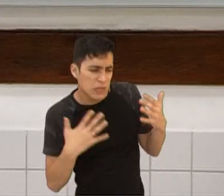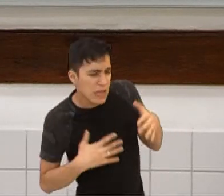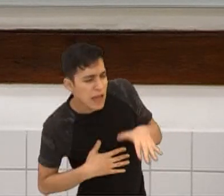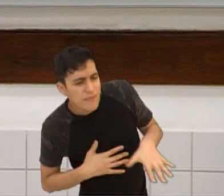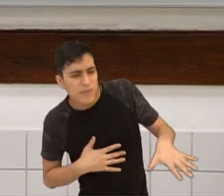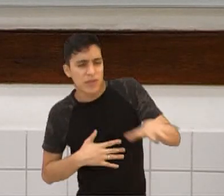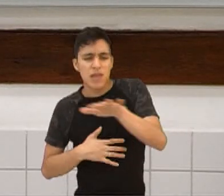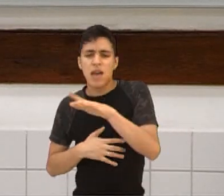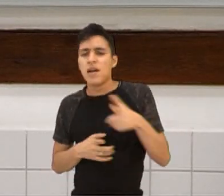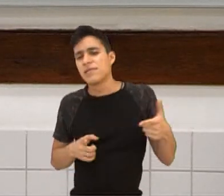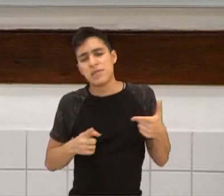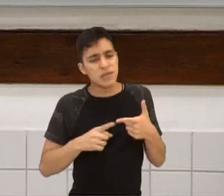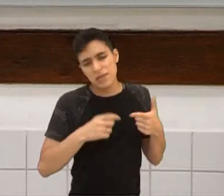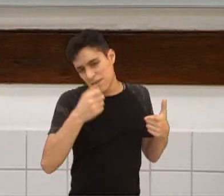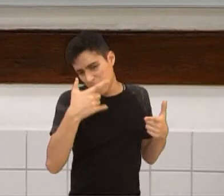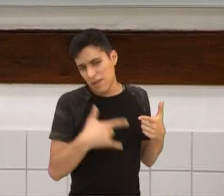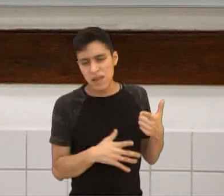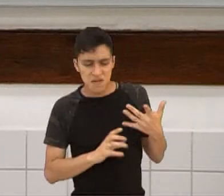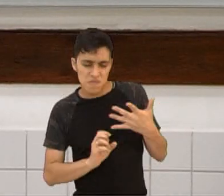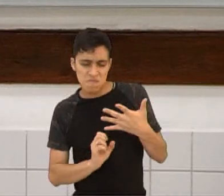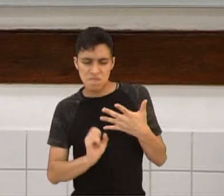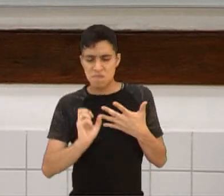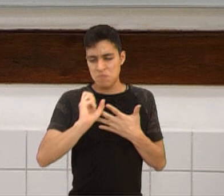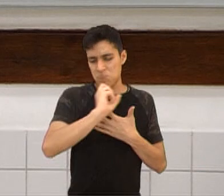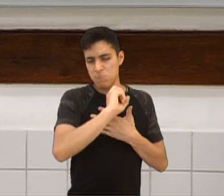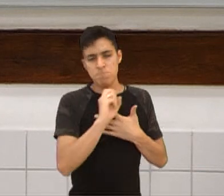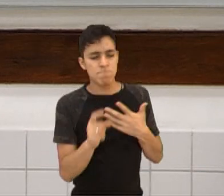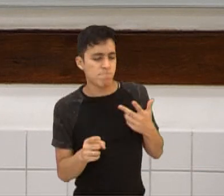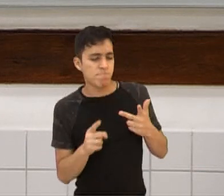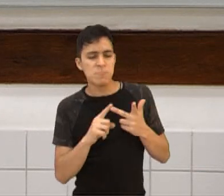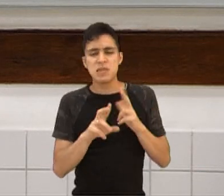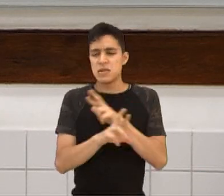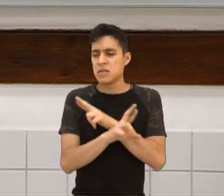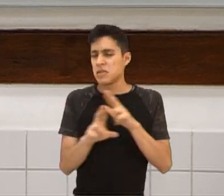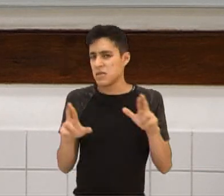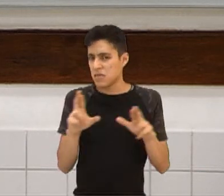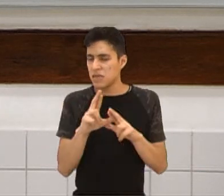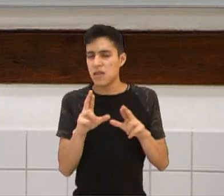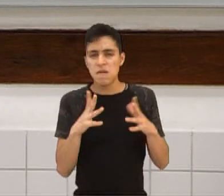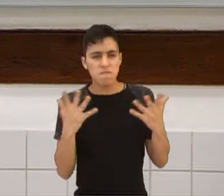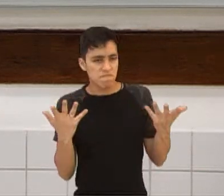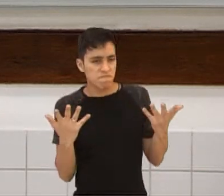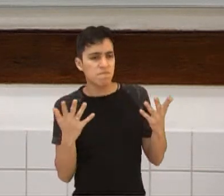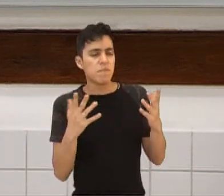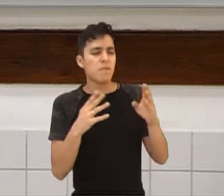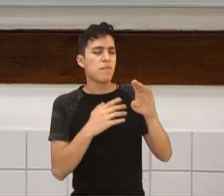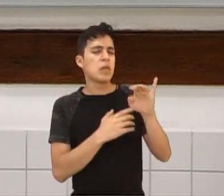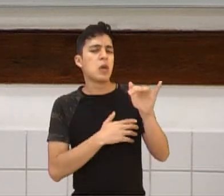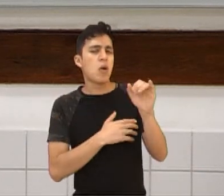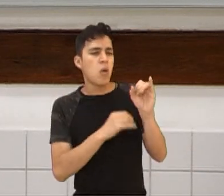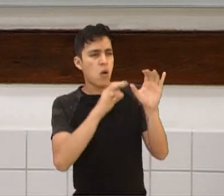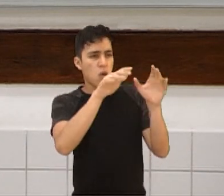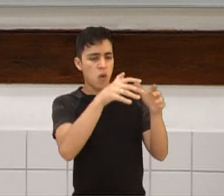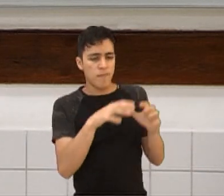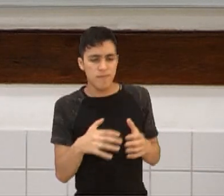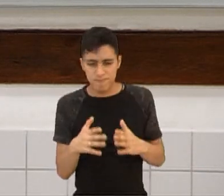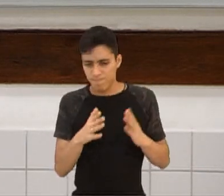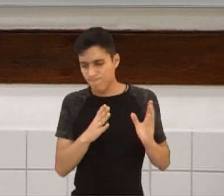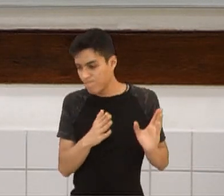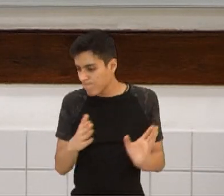ali levemente um pouquinho sobre cadeias e teias alimentares, relações ecológicas, biomas, impactos ambientais e sucessão